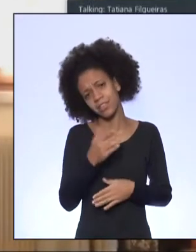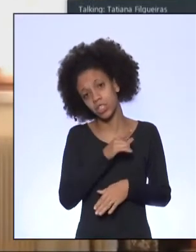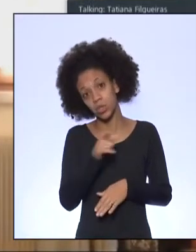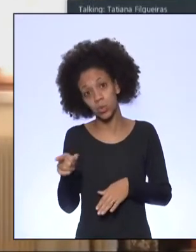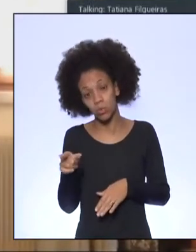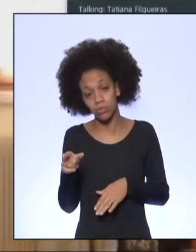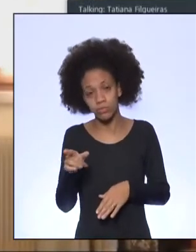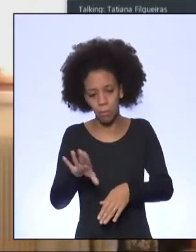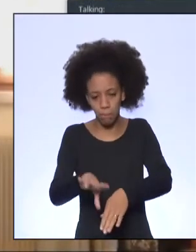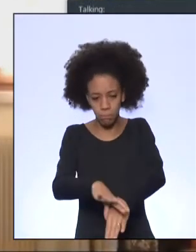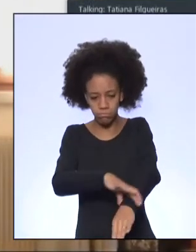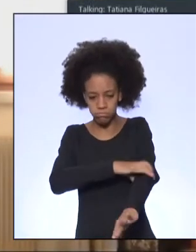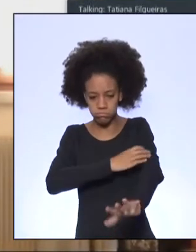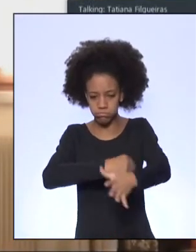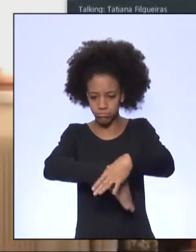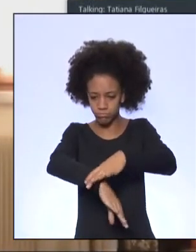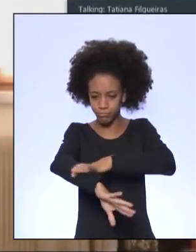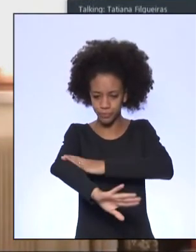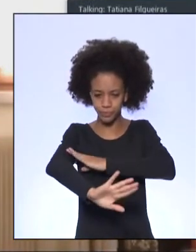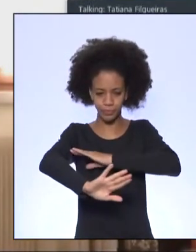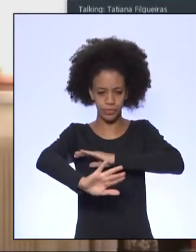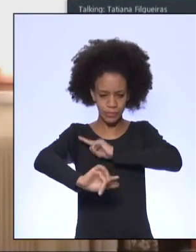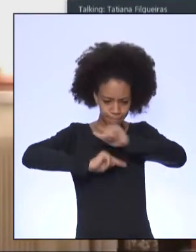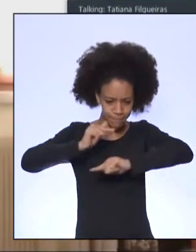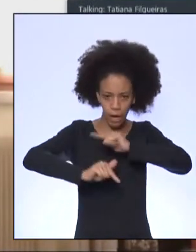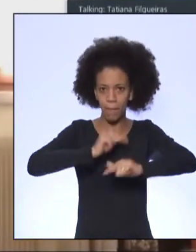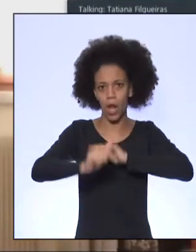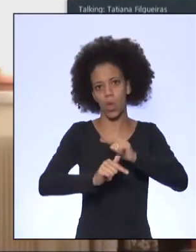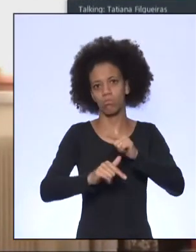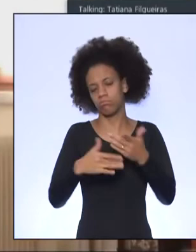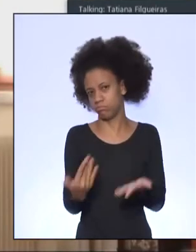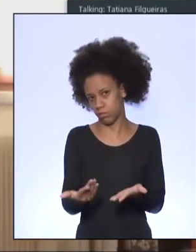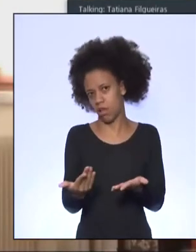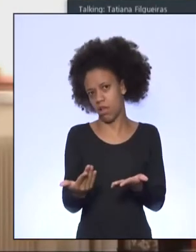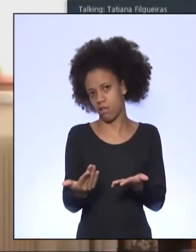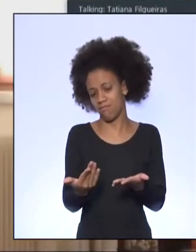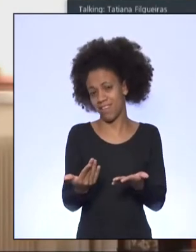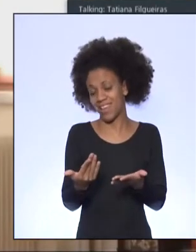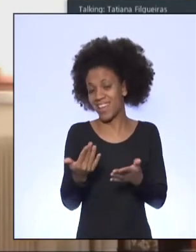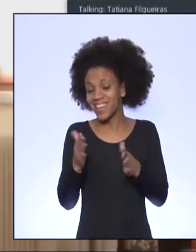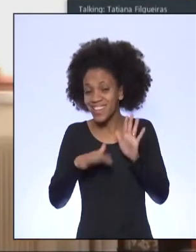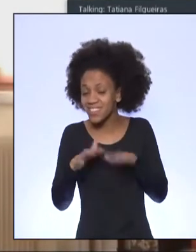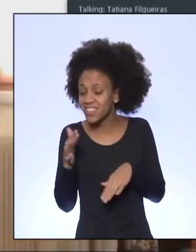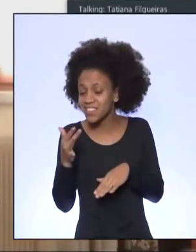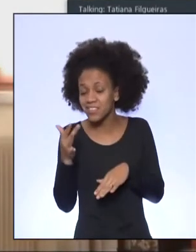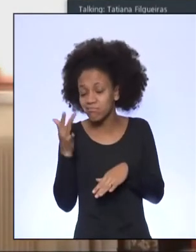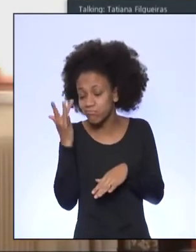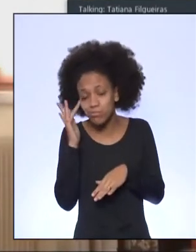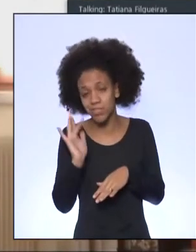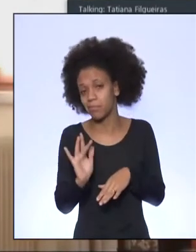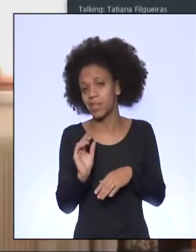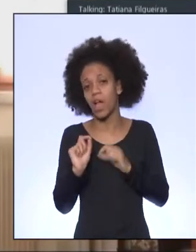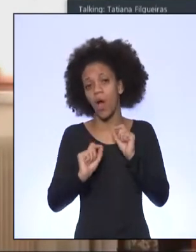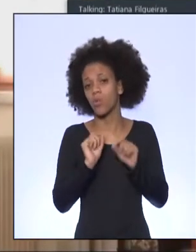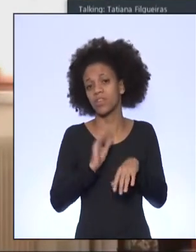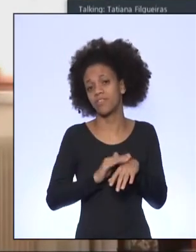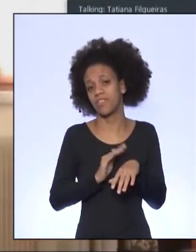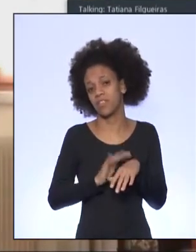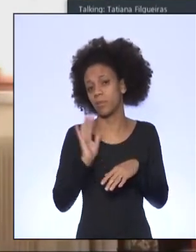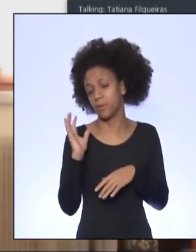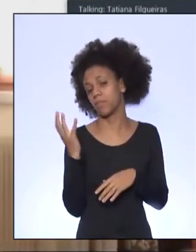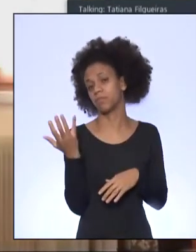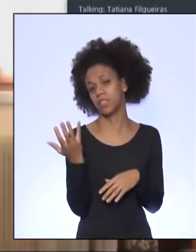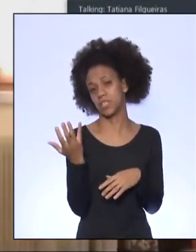as mangas, mesmo sem ter certeza do que precisava ser feito, né? Então, e uma coisa que é bacana,